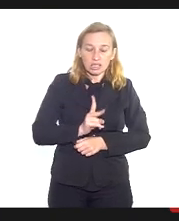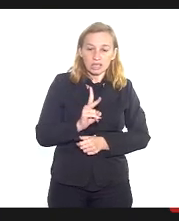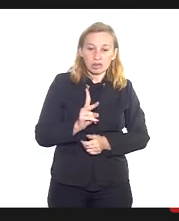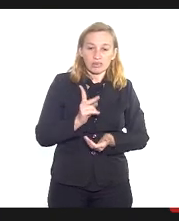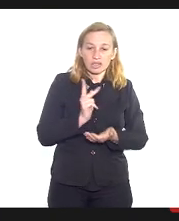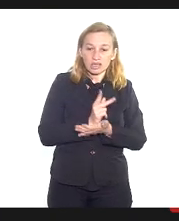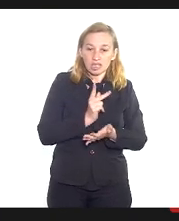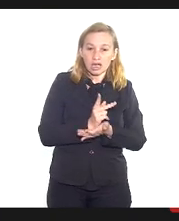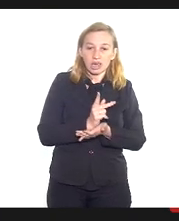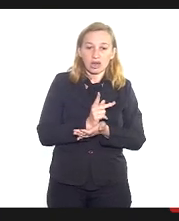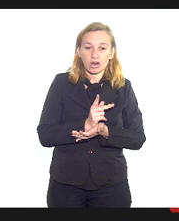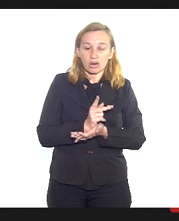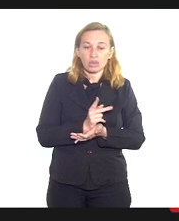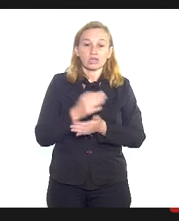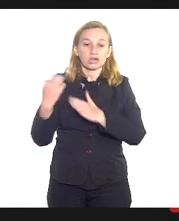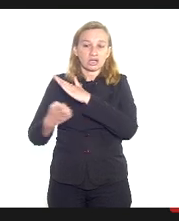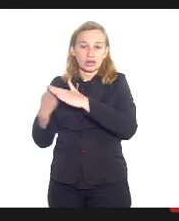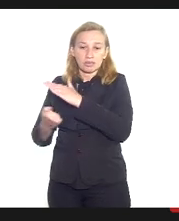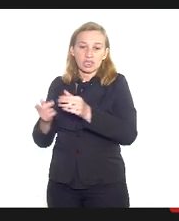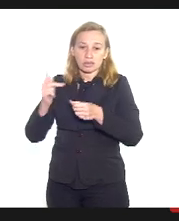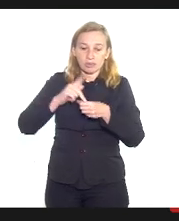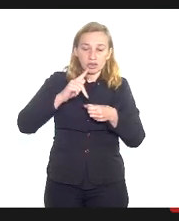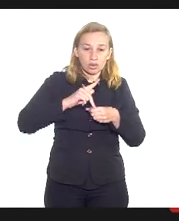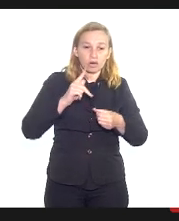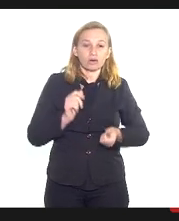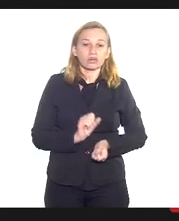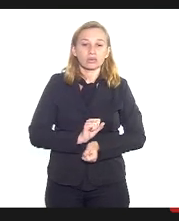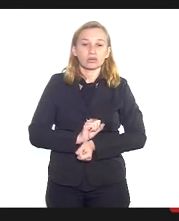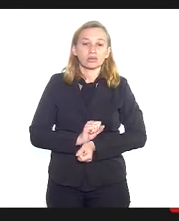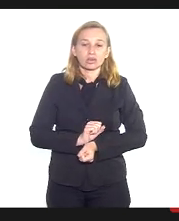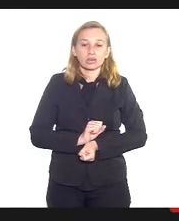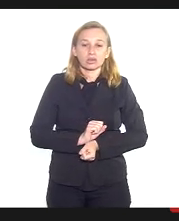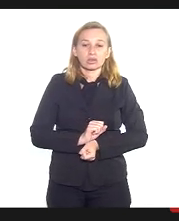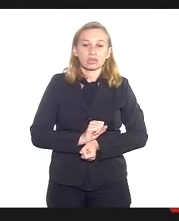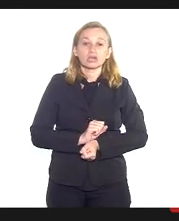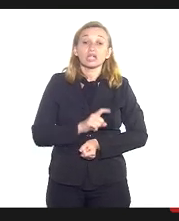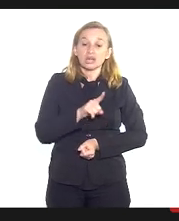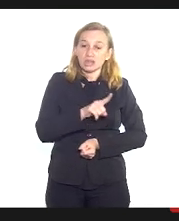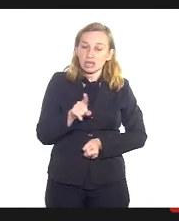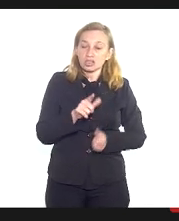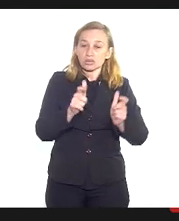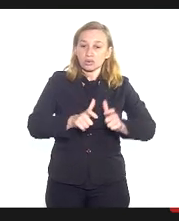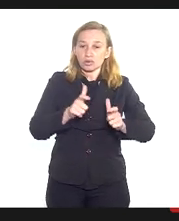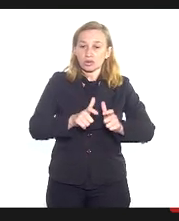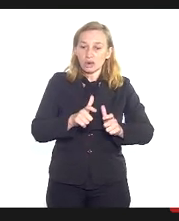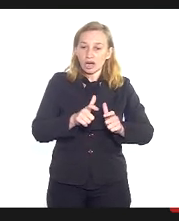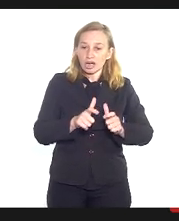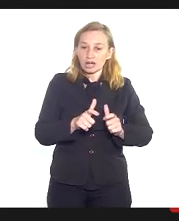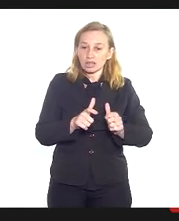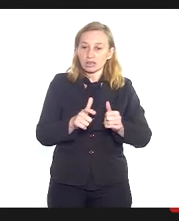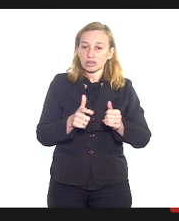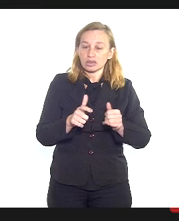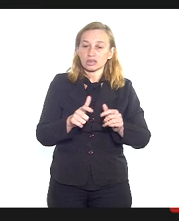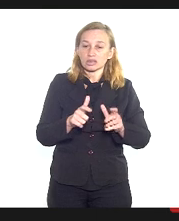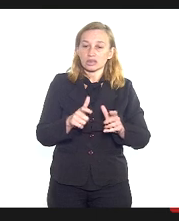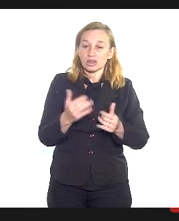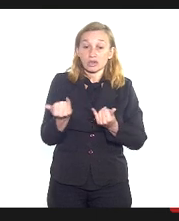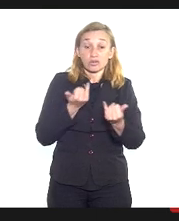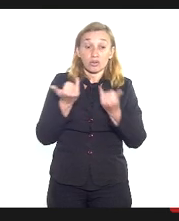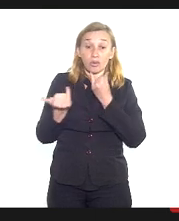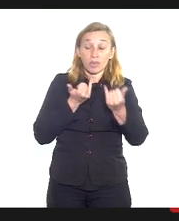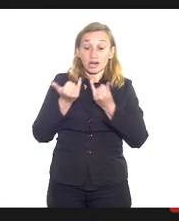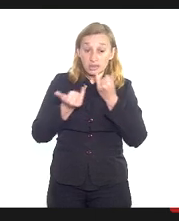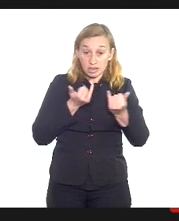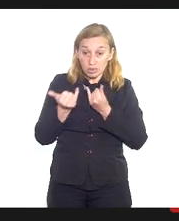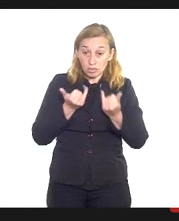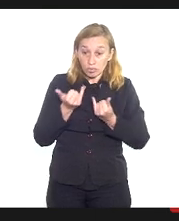desconformidade nas auditorias das empresas de petróleo, que essas auditorias viessem ao nosso conhecimento. Aqui também vou dizer de novo um